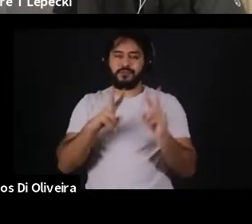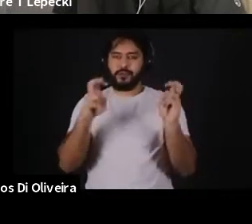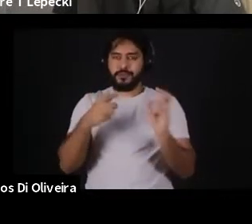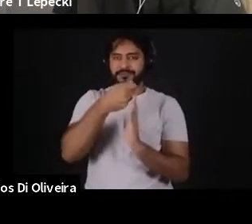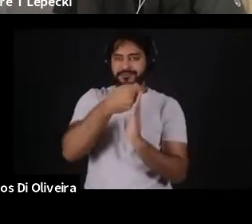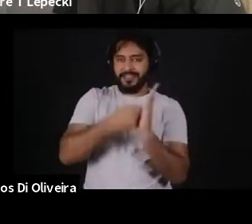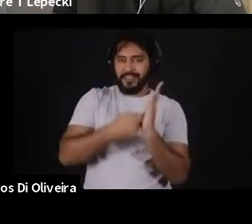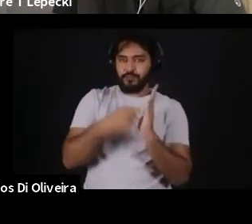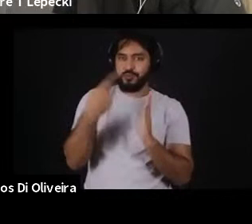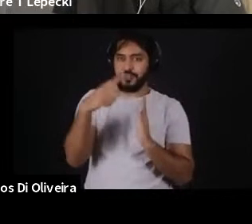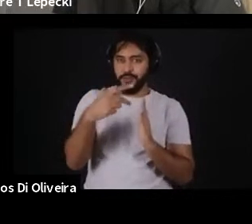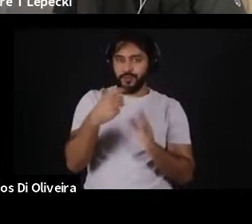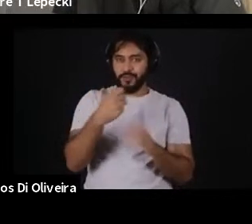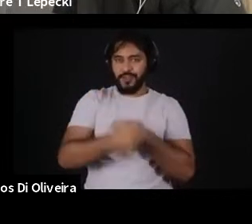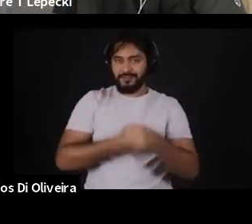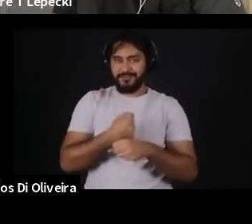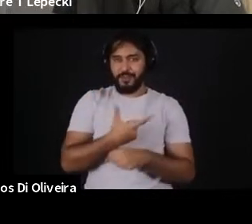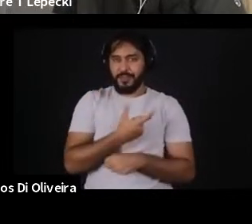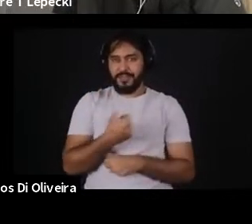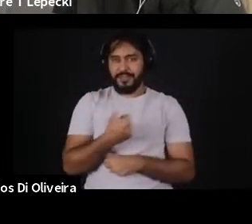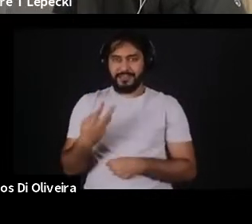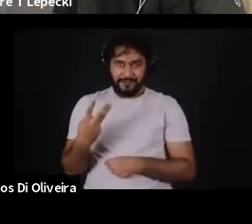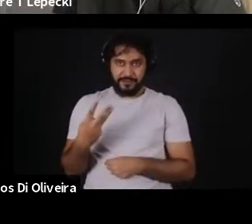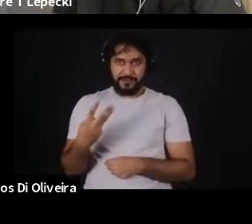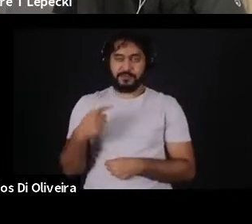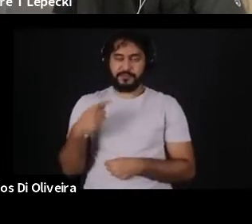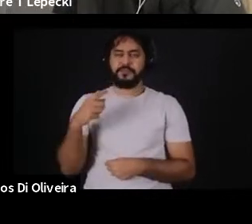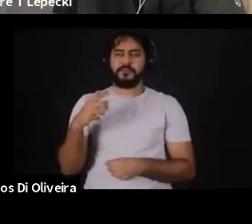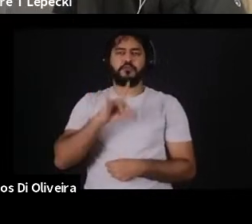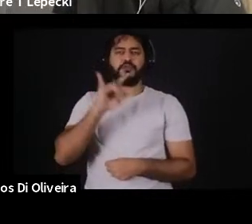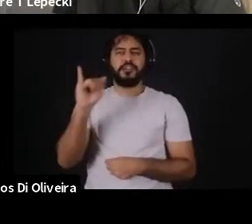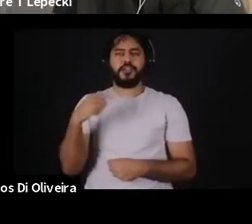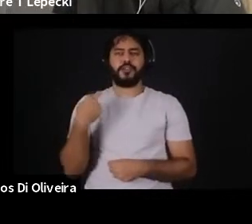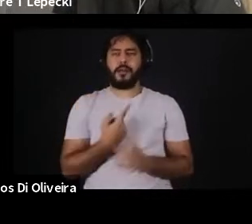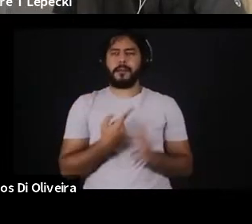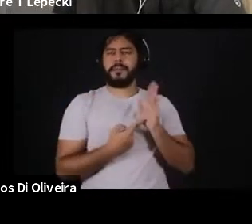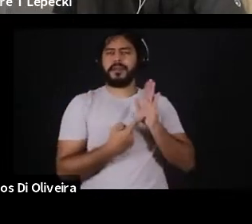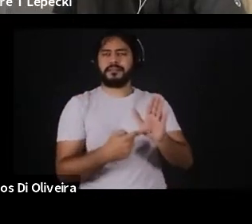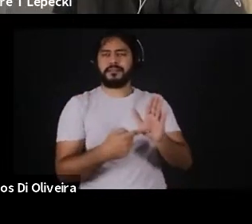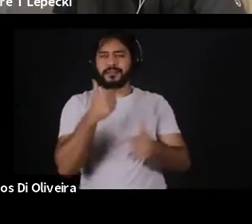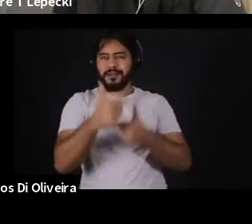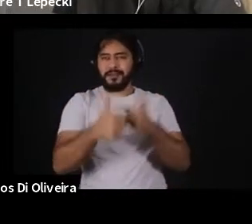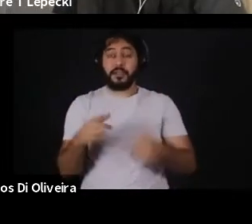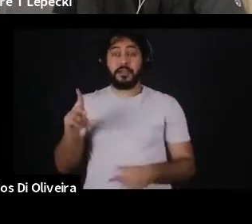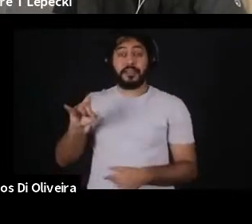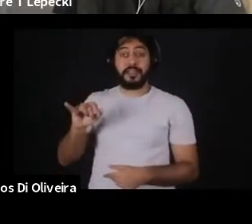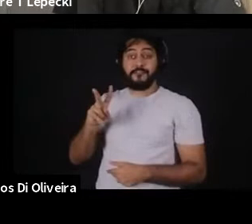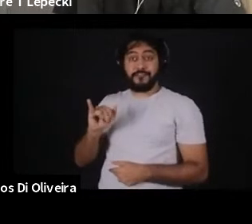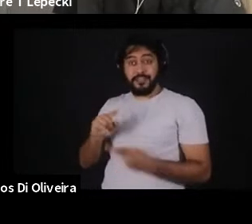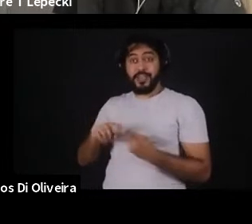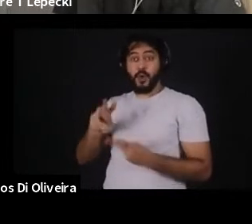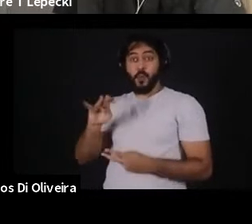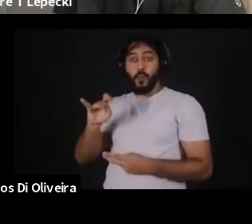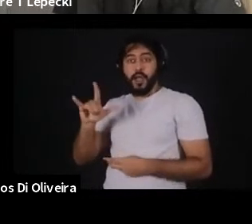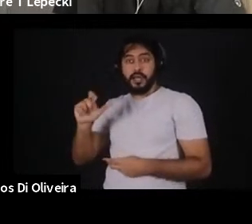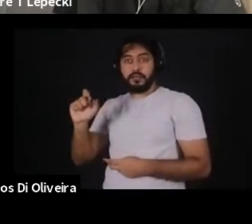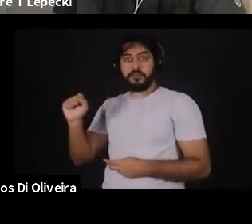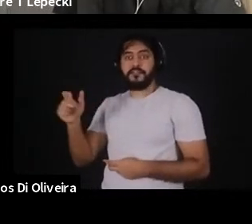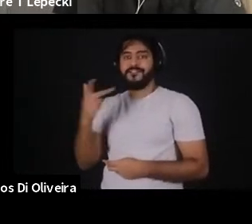curatorial, no dia em que nós fomos apresentar o trabalho, Davi e Wallace mencionaram o seu nome, Então foi aquela